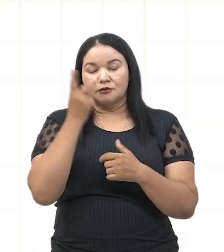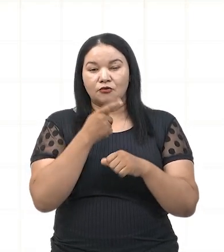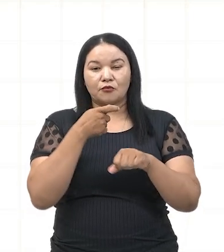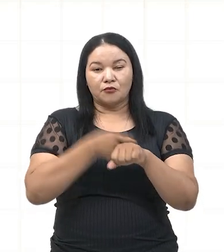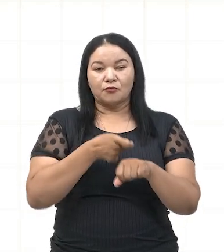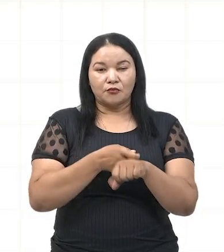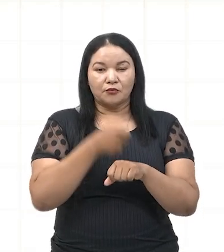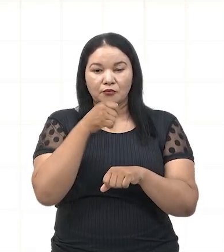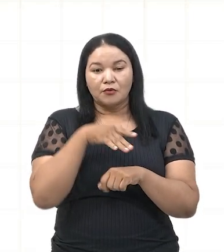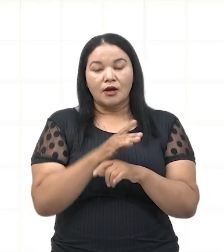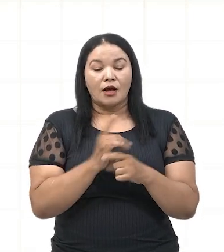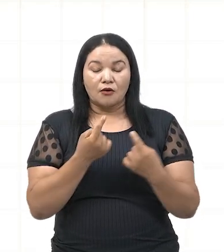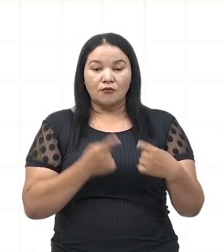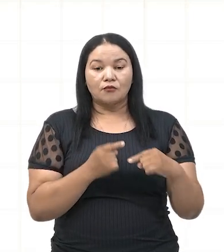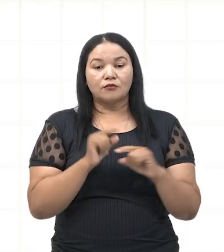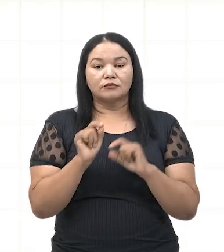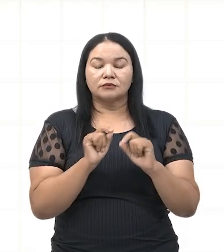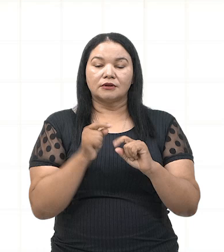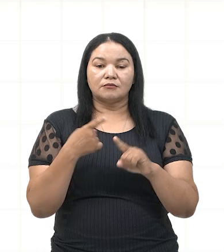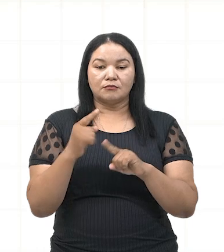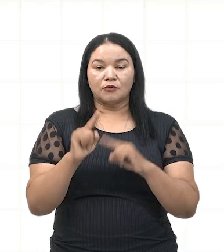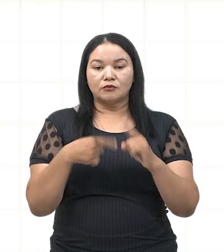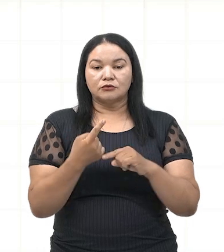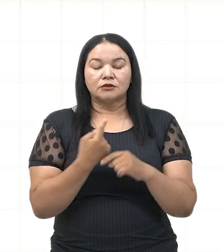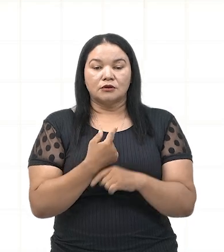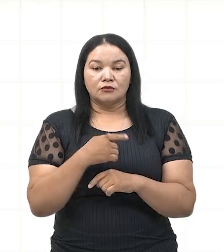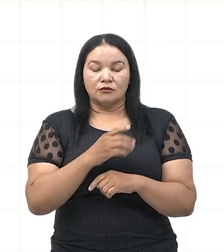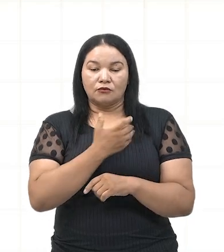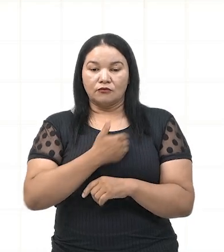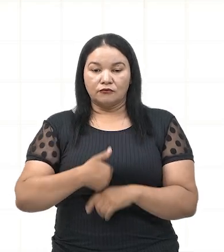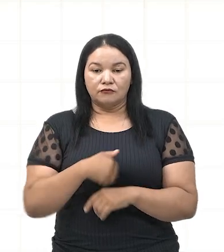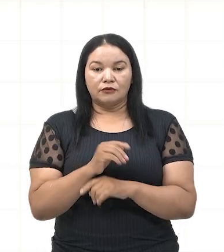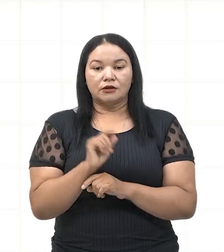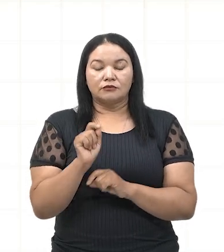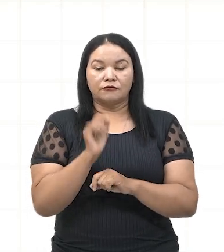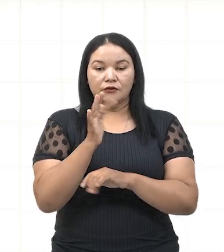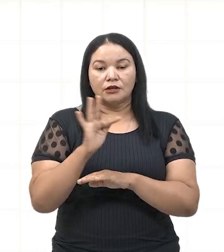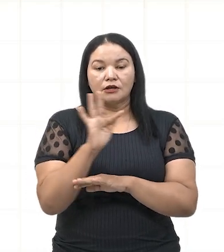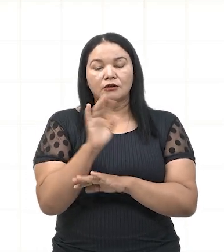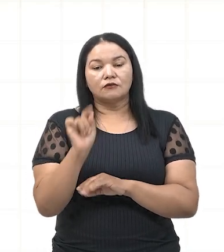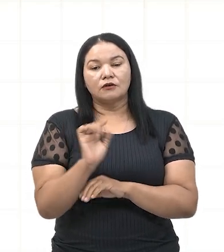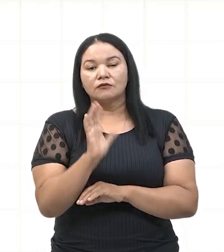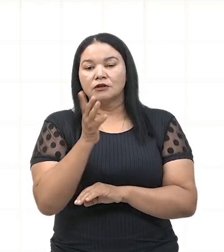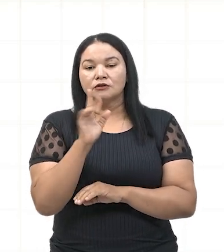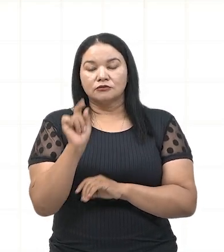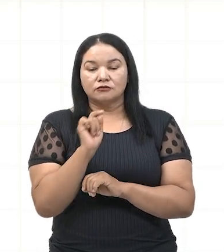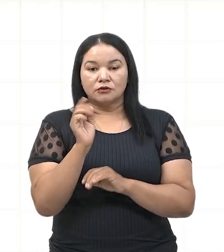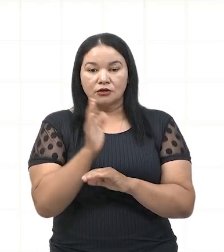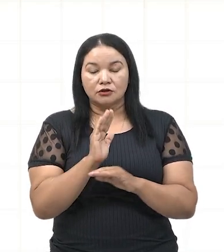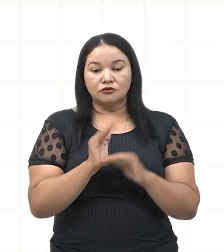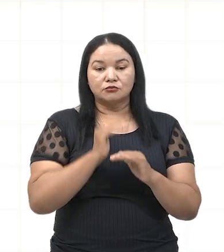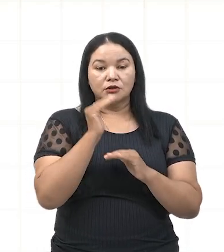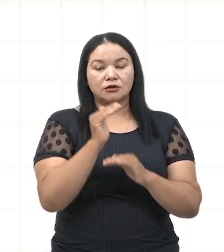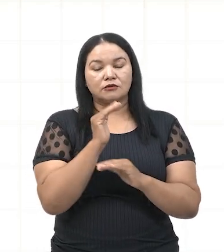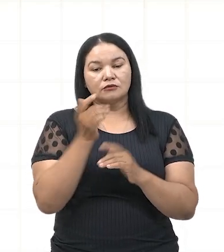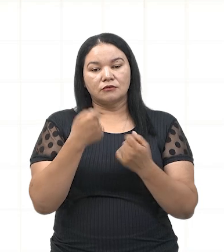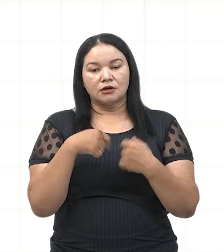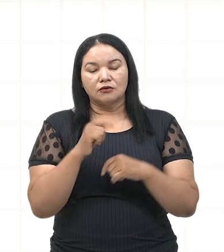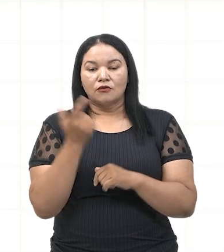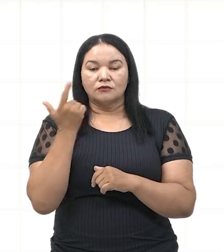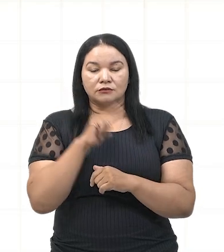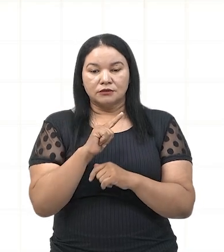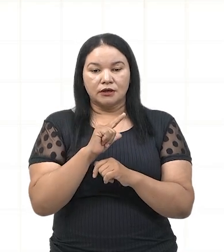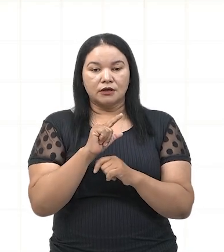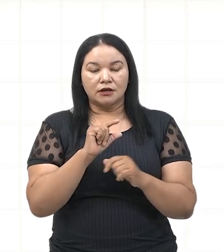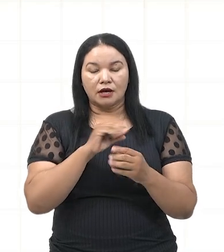essa revolta ela vai ocorrer, porém o governo federal ele vai ser superior e vai conseguir sanar esse